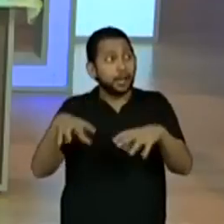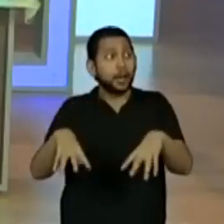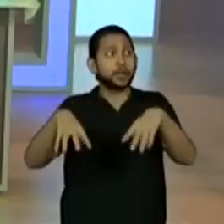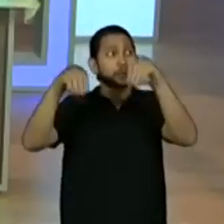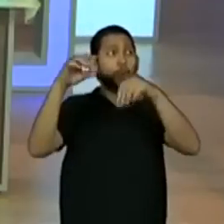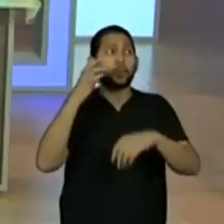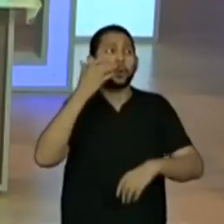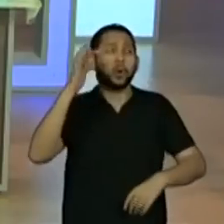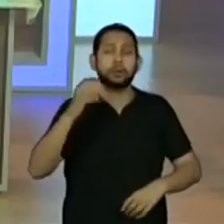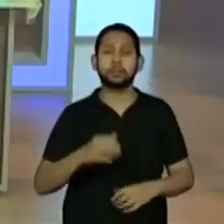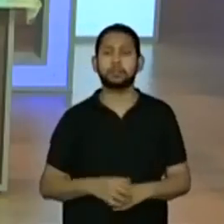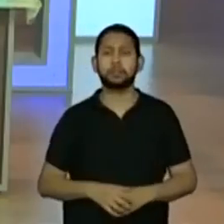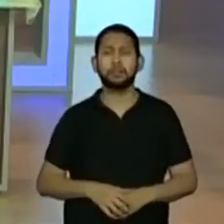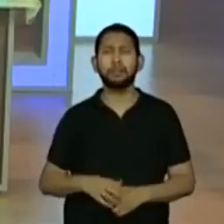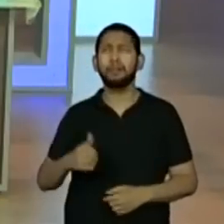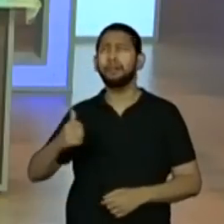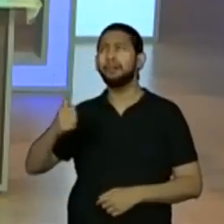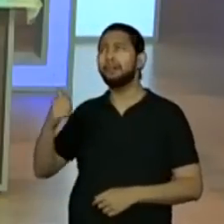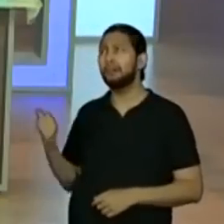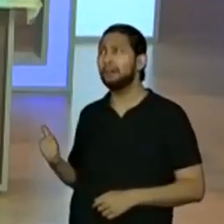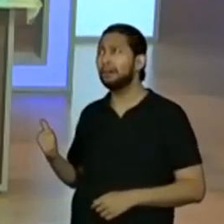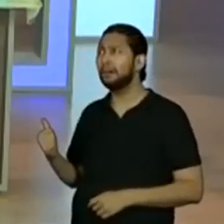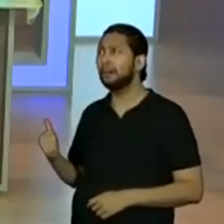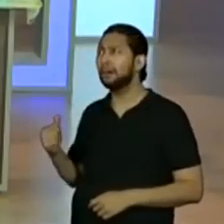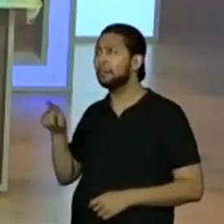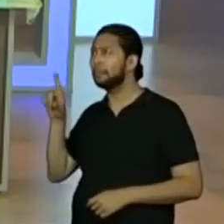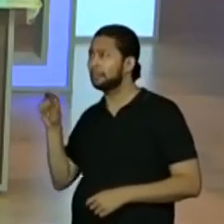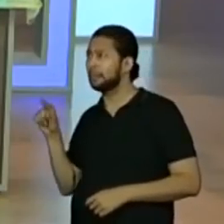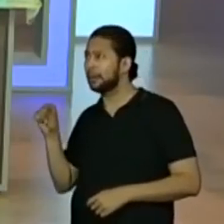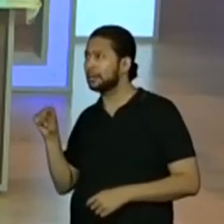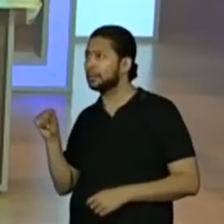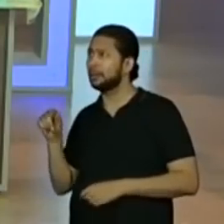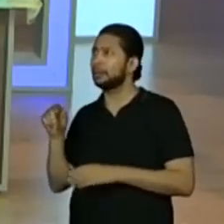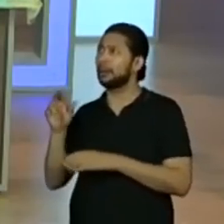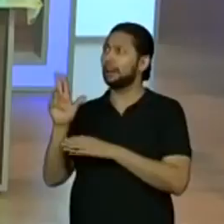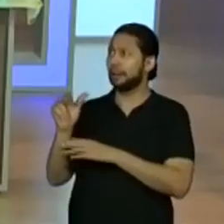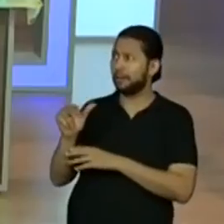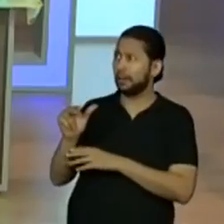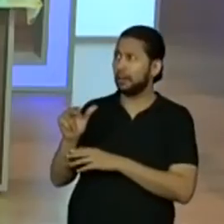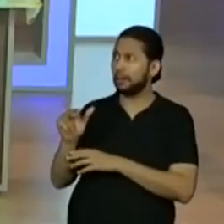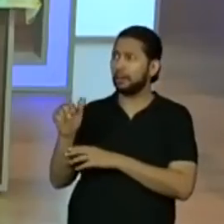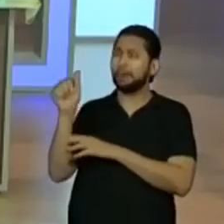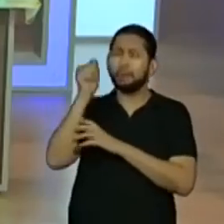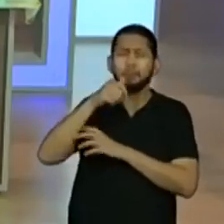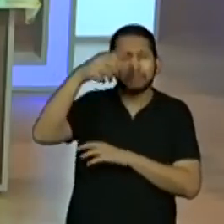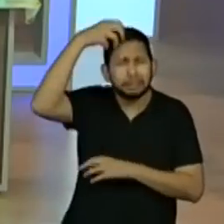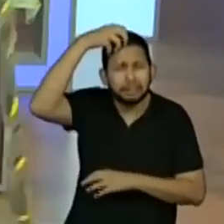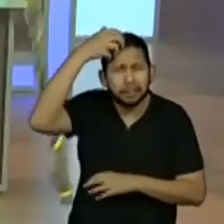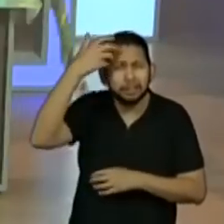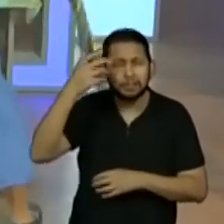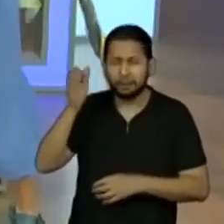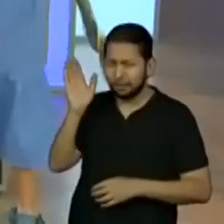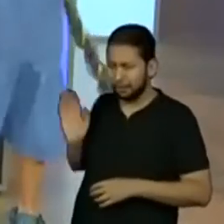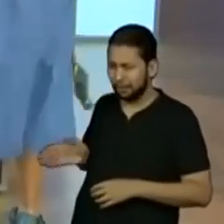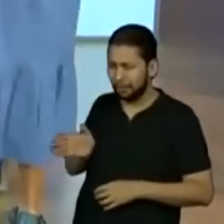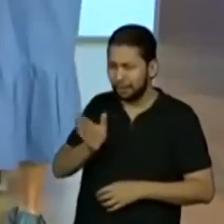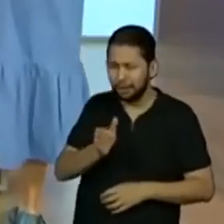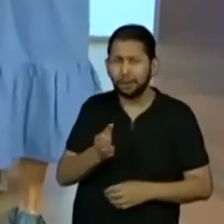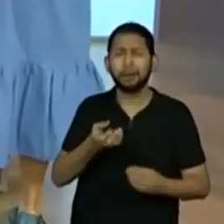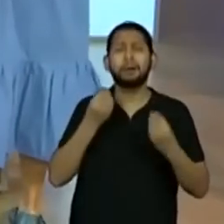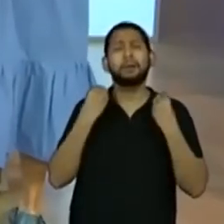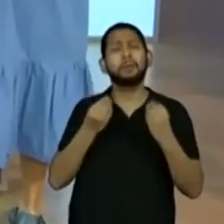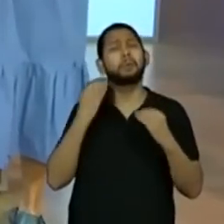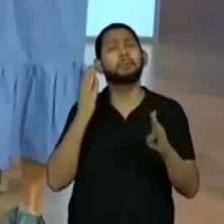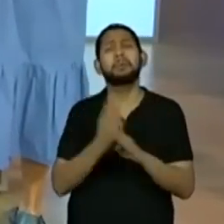falou, mas como que eu vou fazer para encontrar a princesa que mora no castelo de ouro? E saiu todo triste, deixou